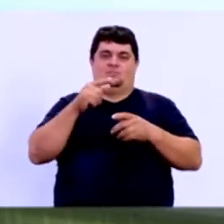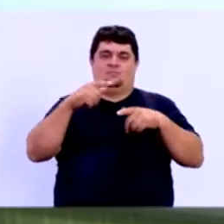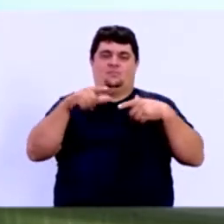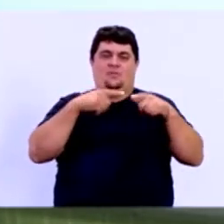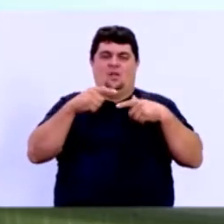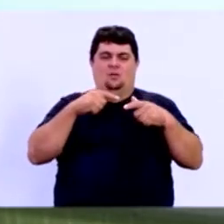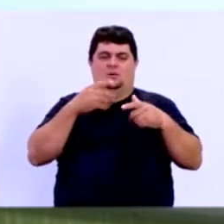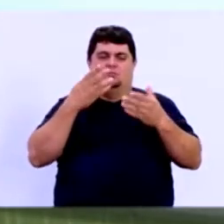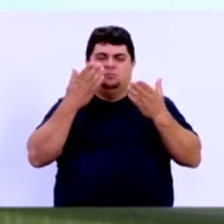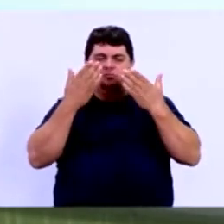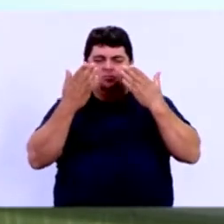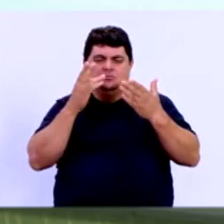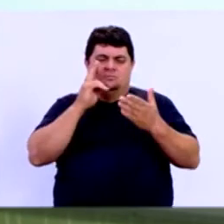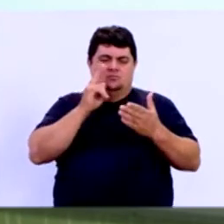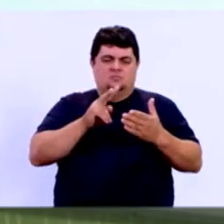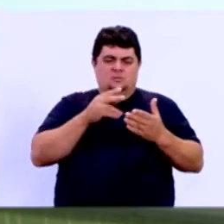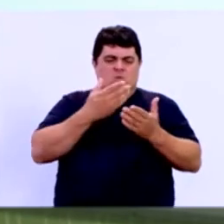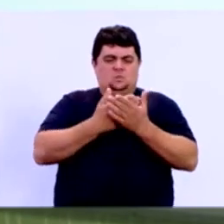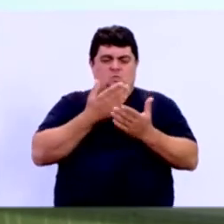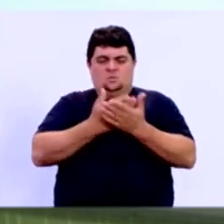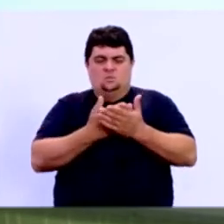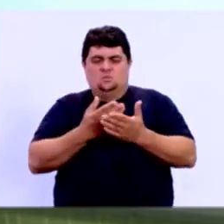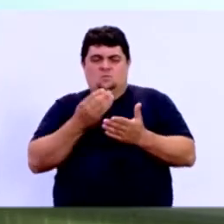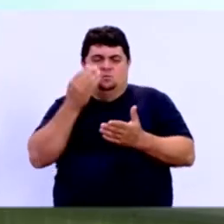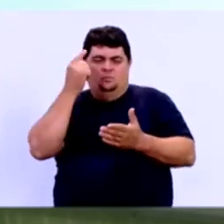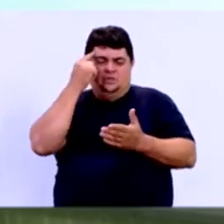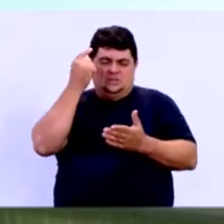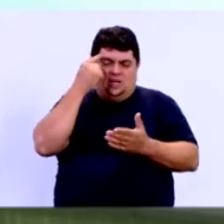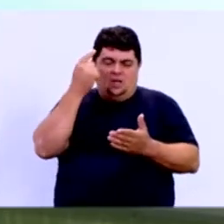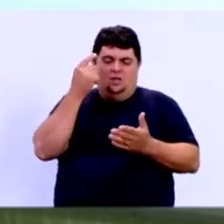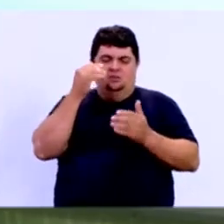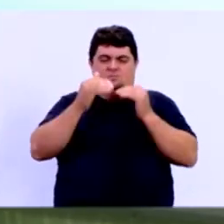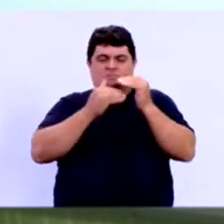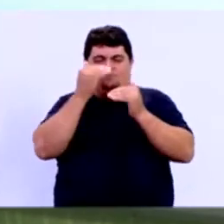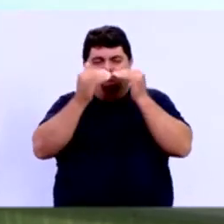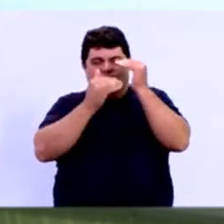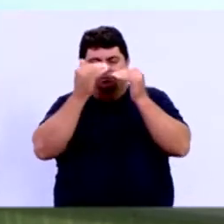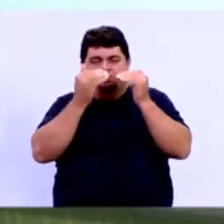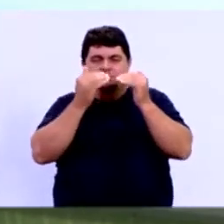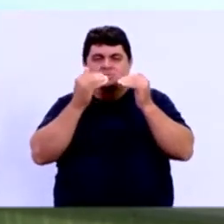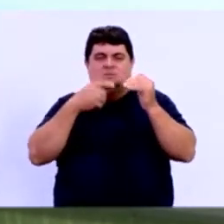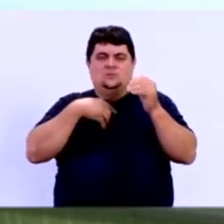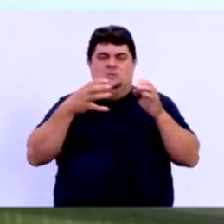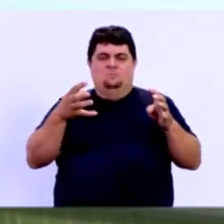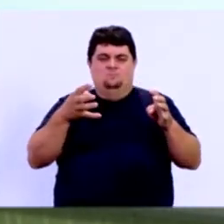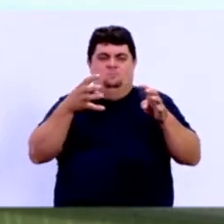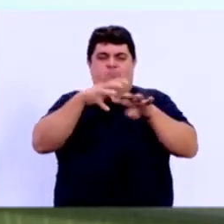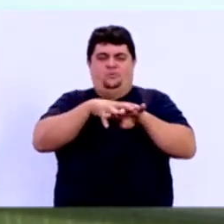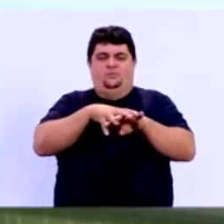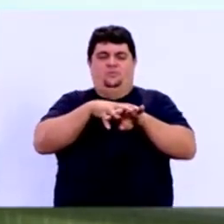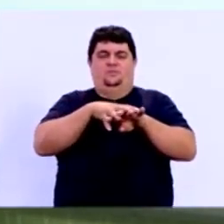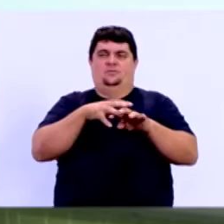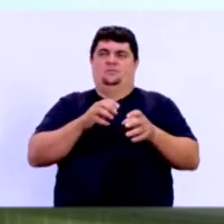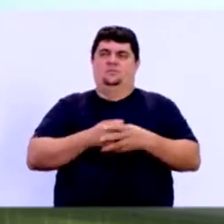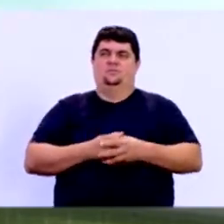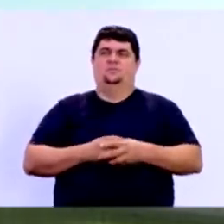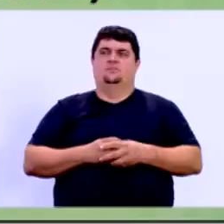de análise, de diagnóstico, de estudo, para que tudo se encaixe como se fosse uma engrenagem, né?